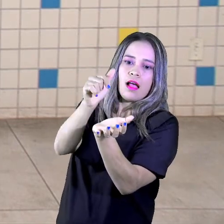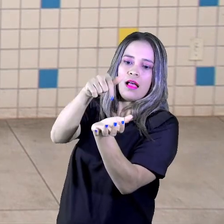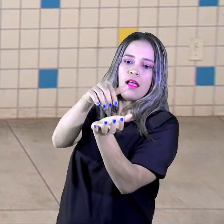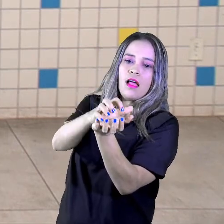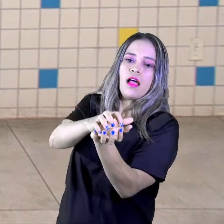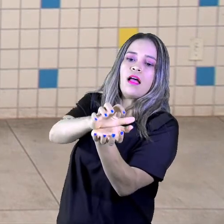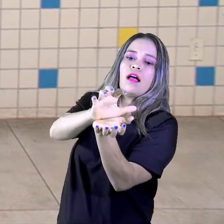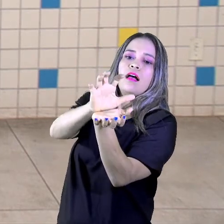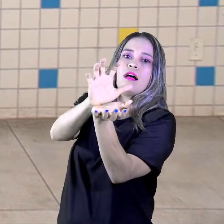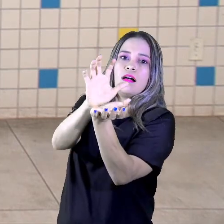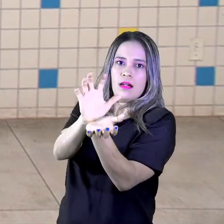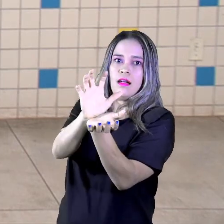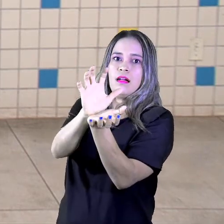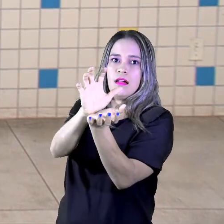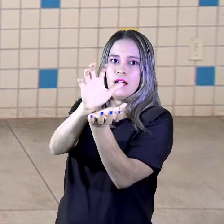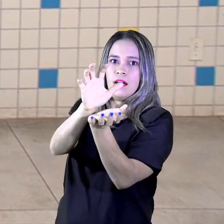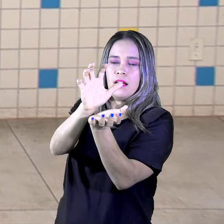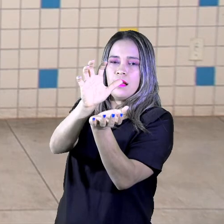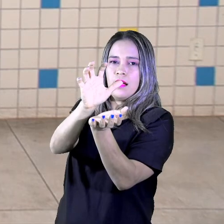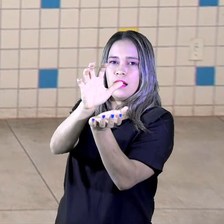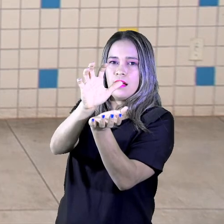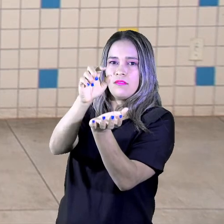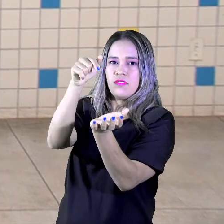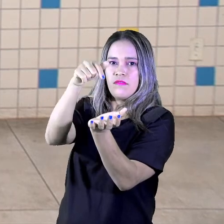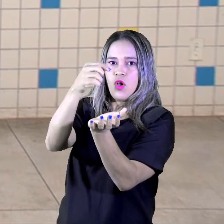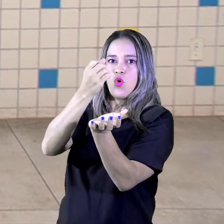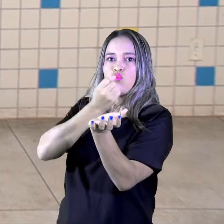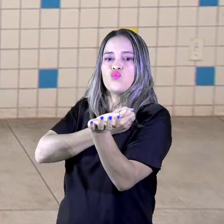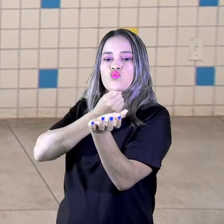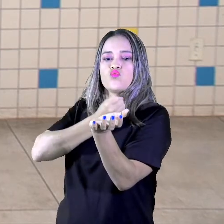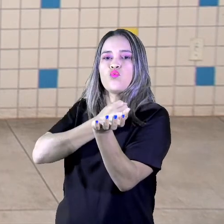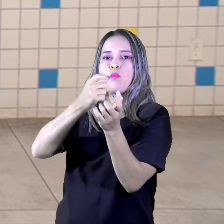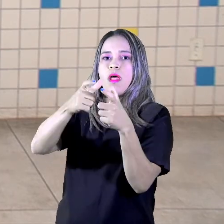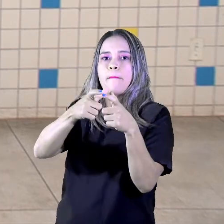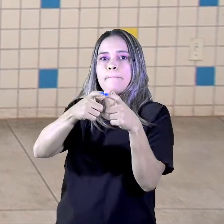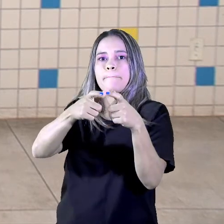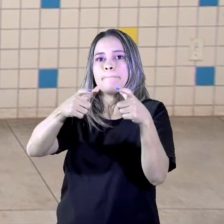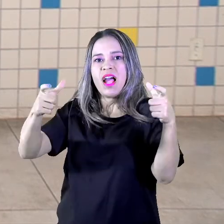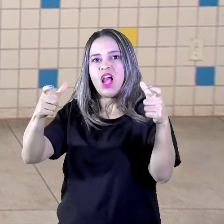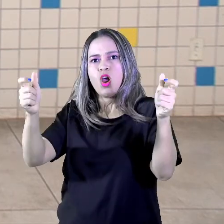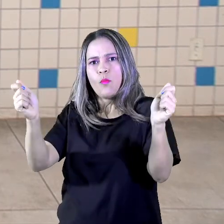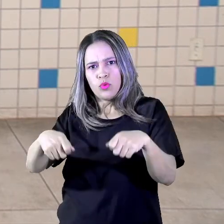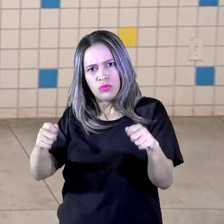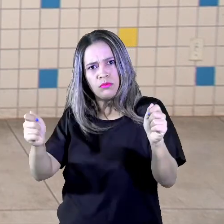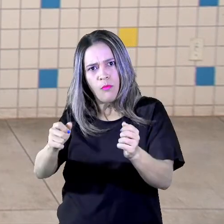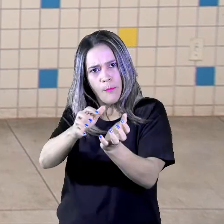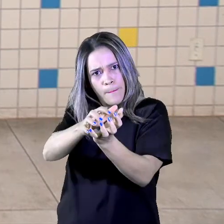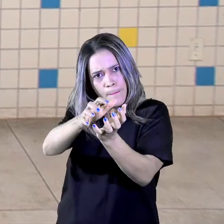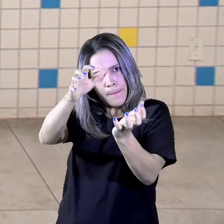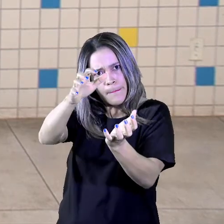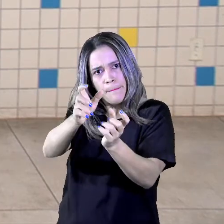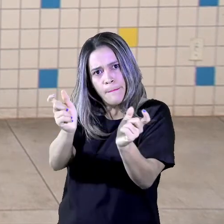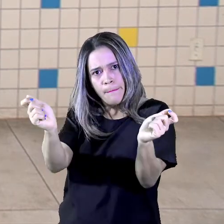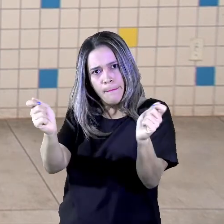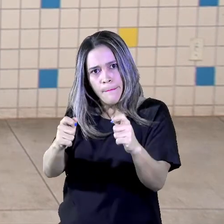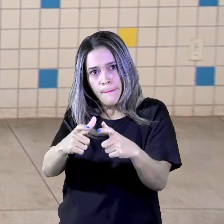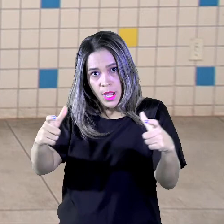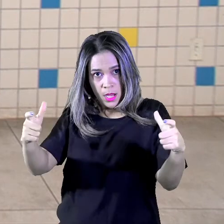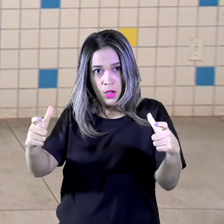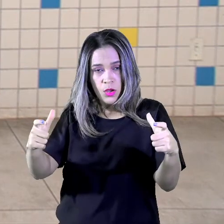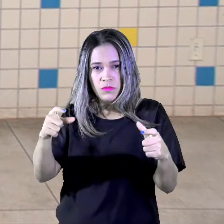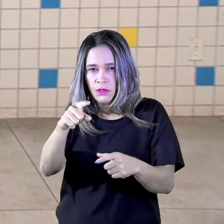aberta, você vai entender que esse número é o maior possível, tá ok? Então, para você entender